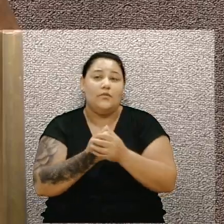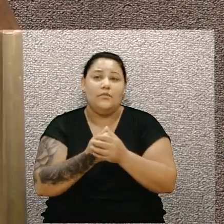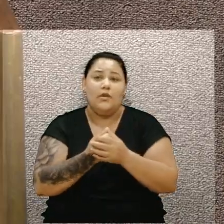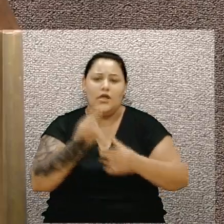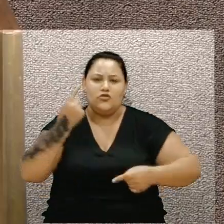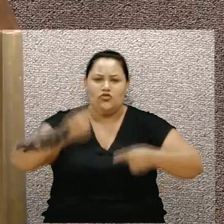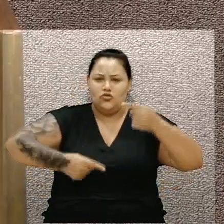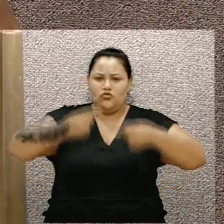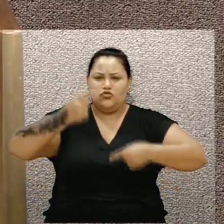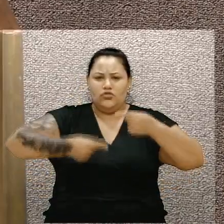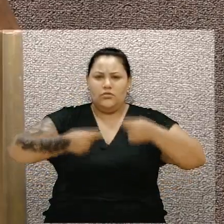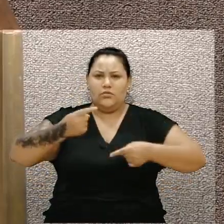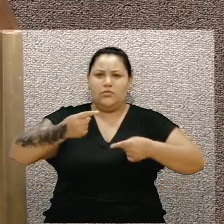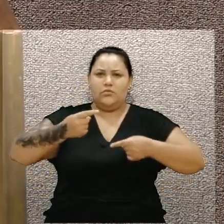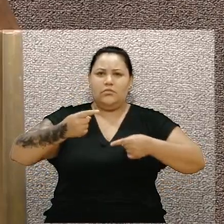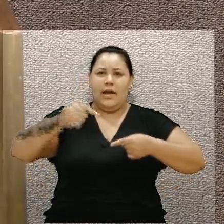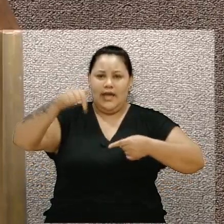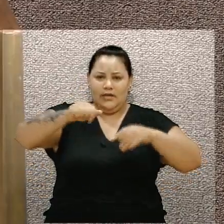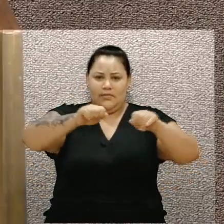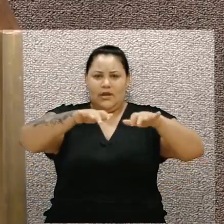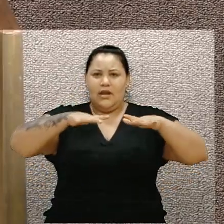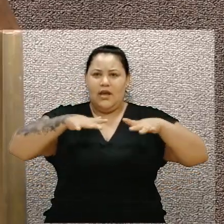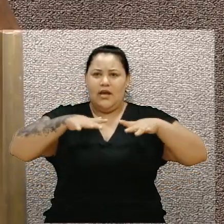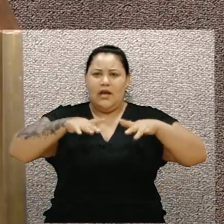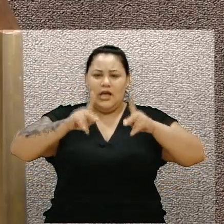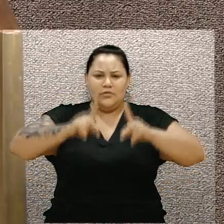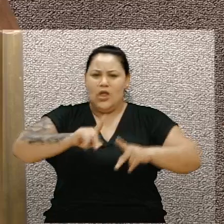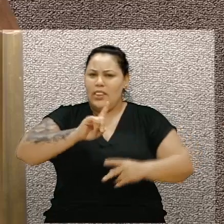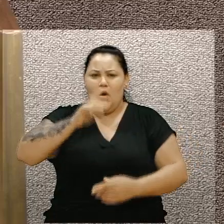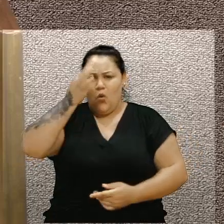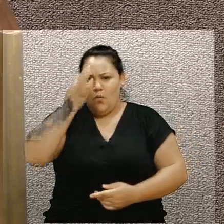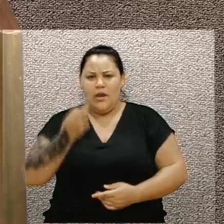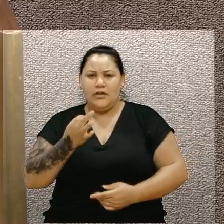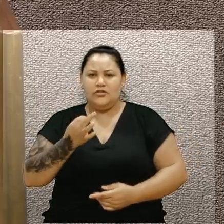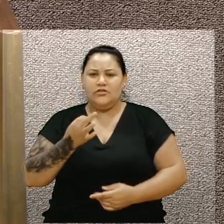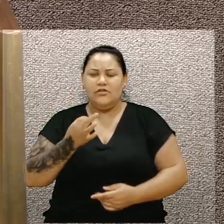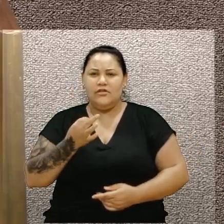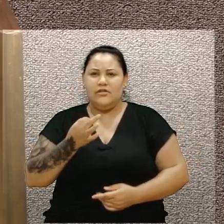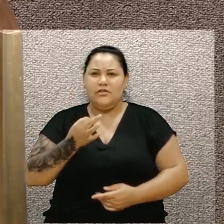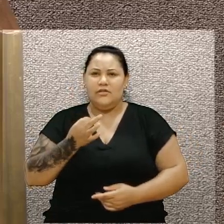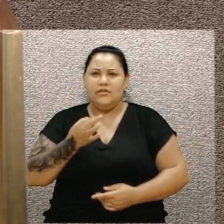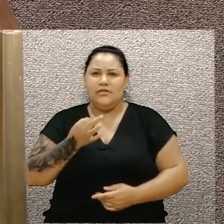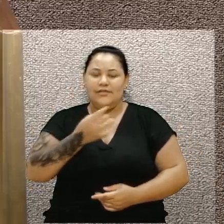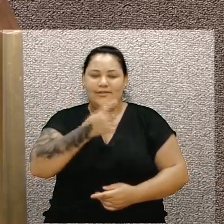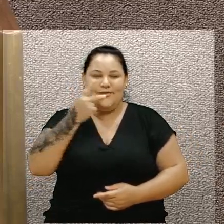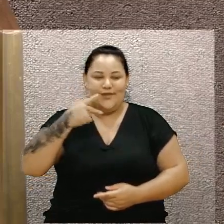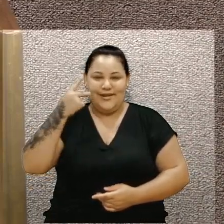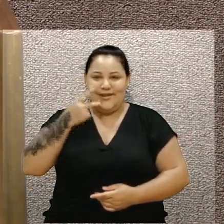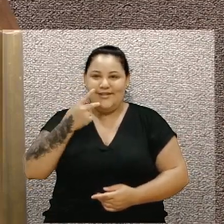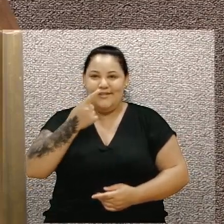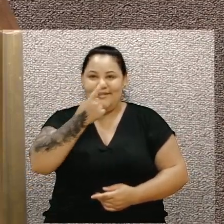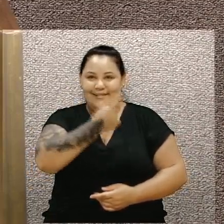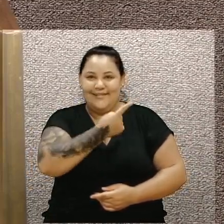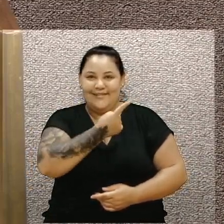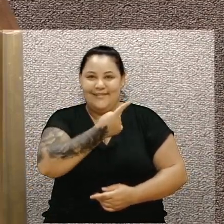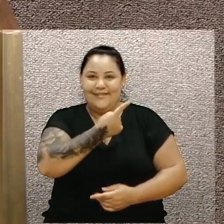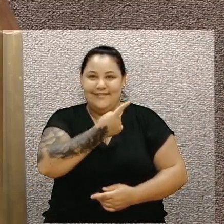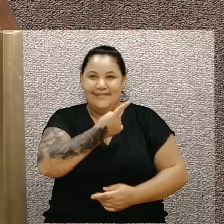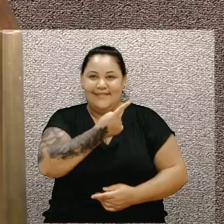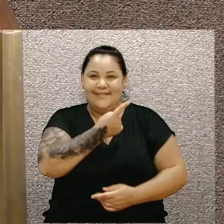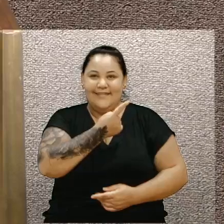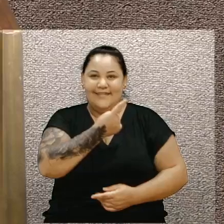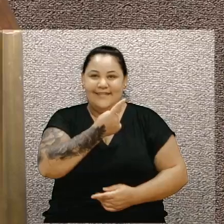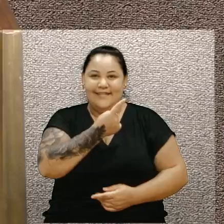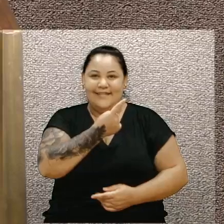debatiam aqui no plenário, as pessoas não entendem isso, e o vereador Cláudio, que está ali, ele é muito hábil